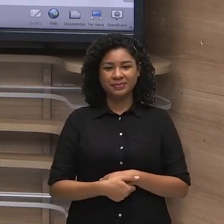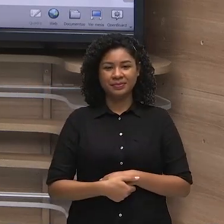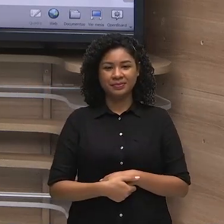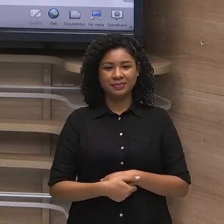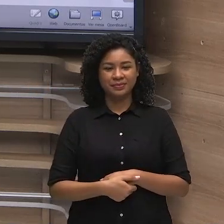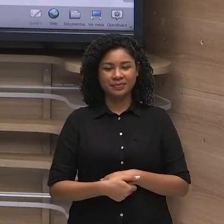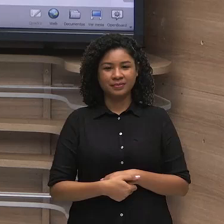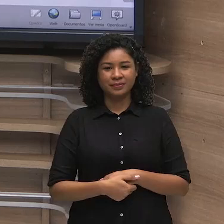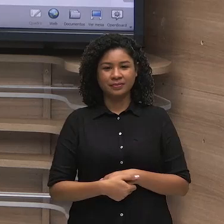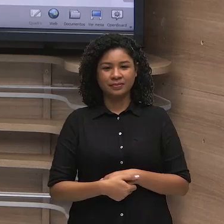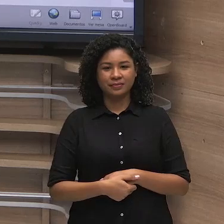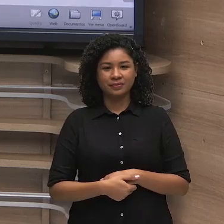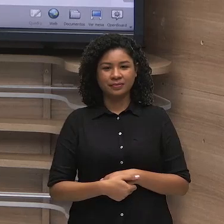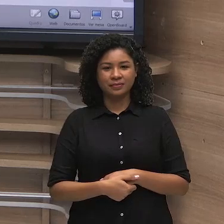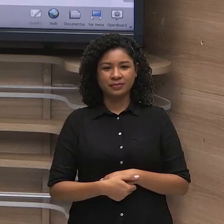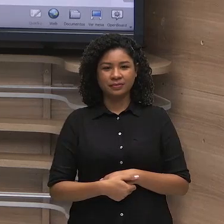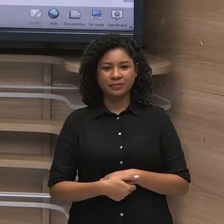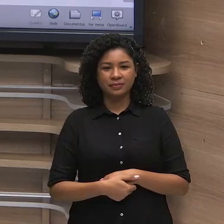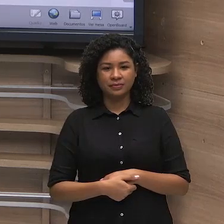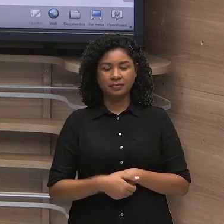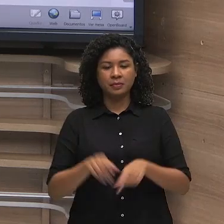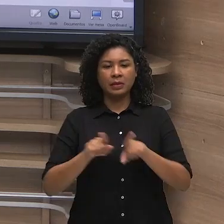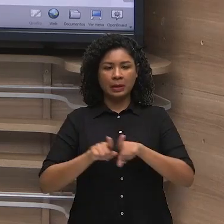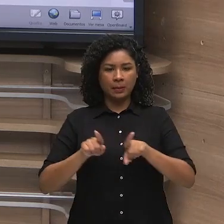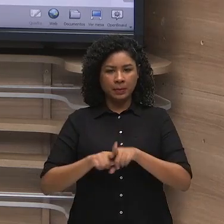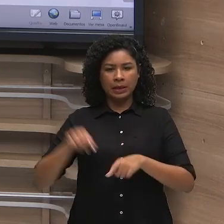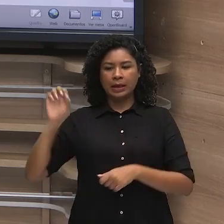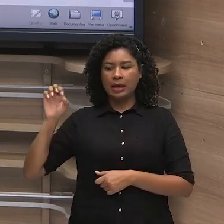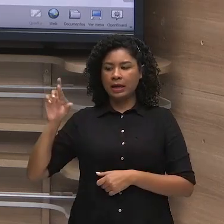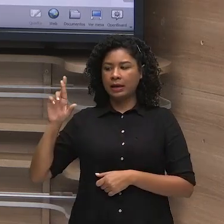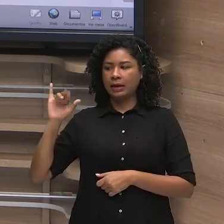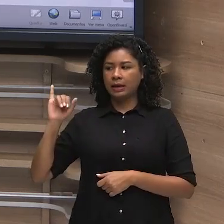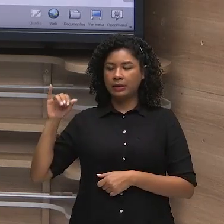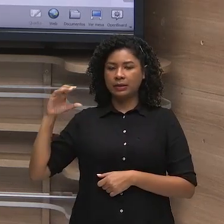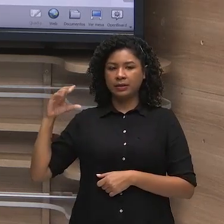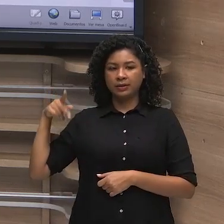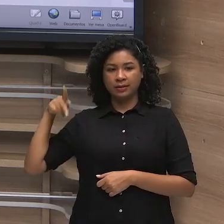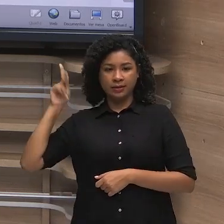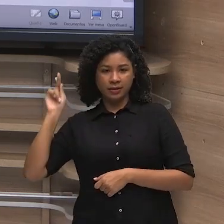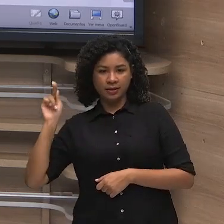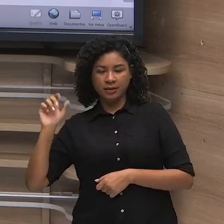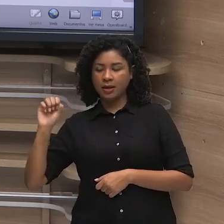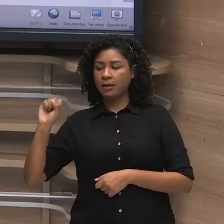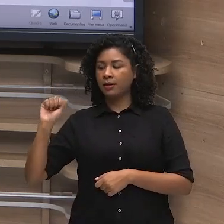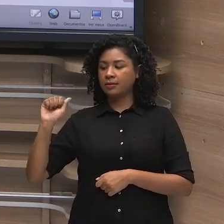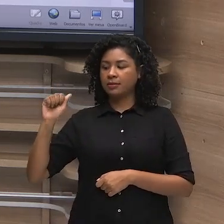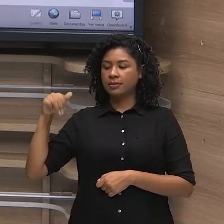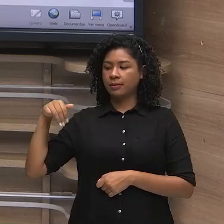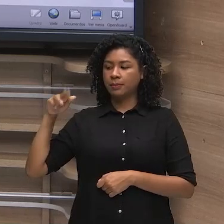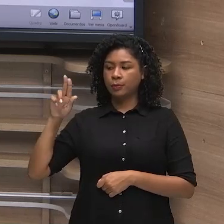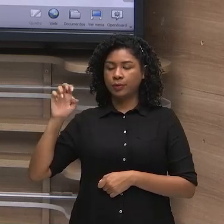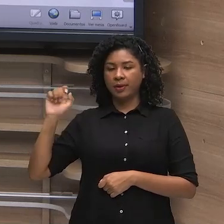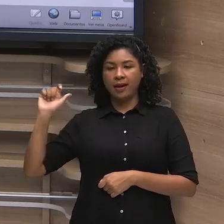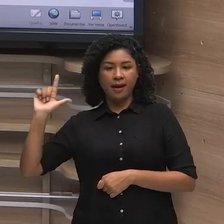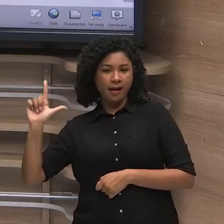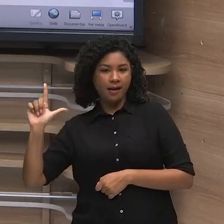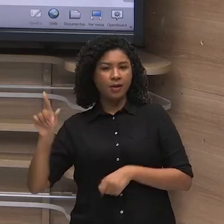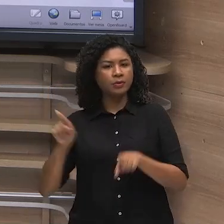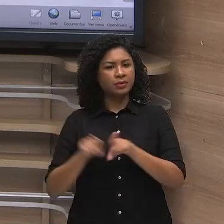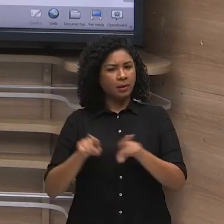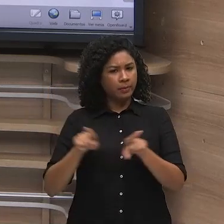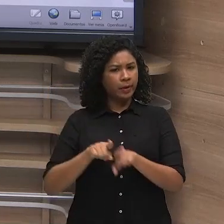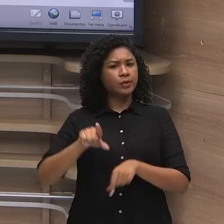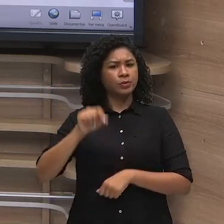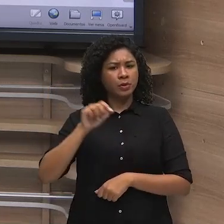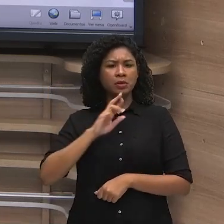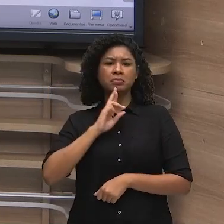questão. E aí, Eric Almeida, Samuel Silva também estão concordando com a Marina Vitória, respondendo